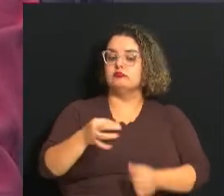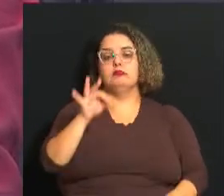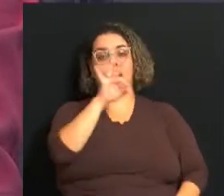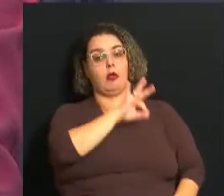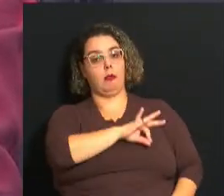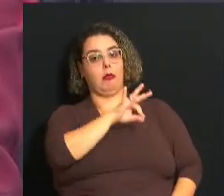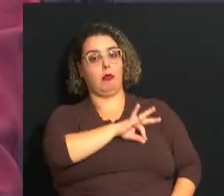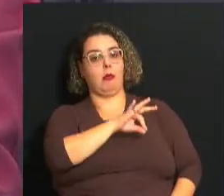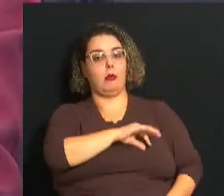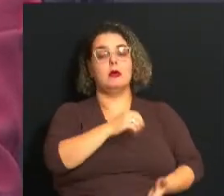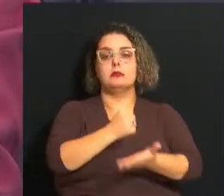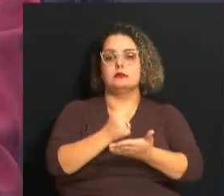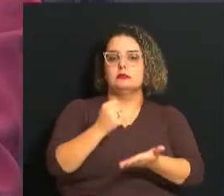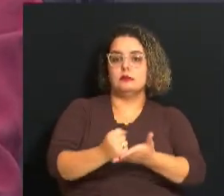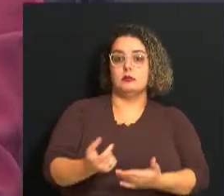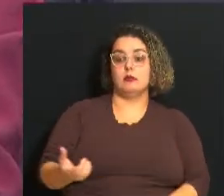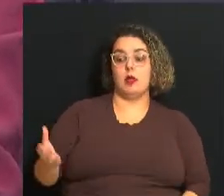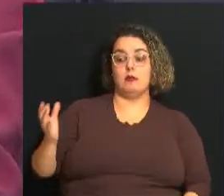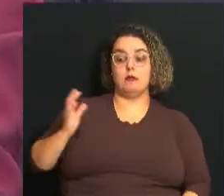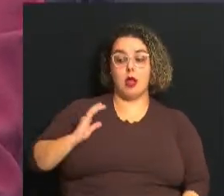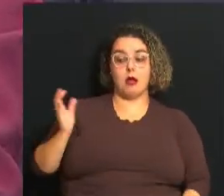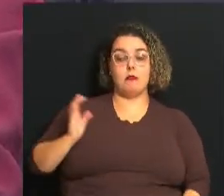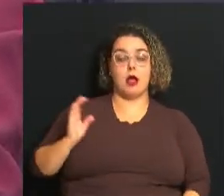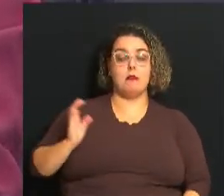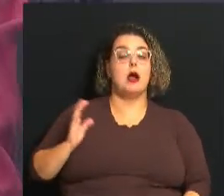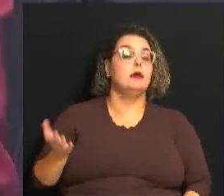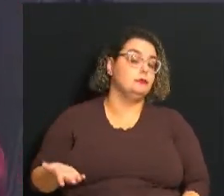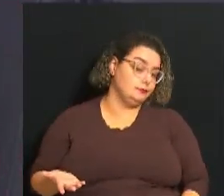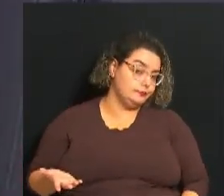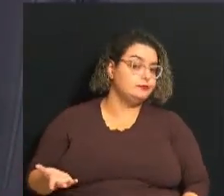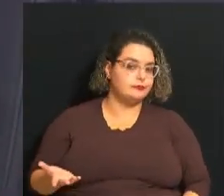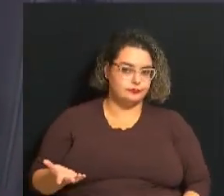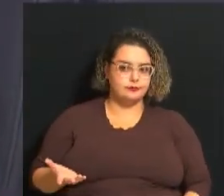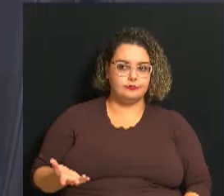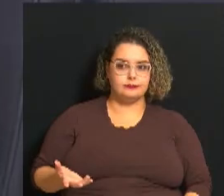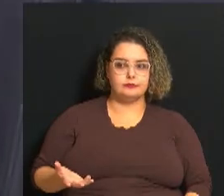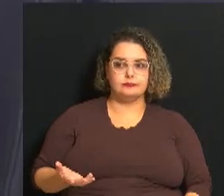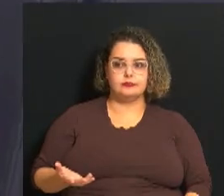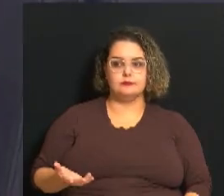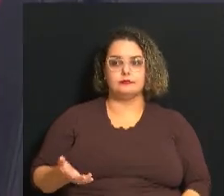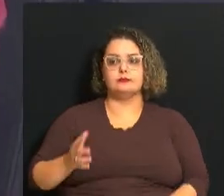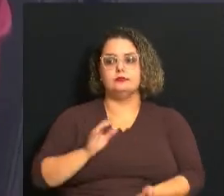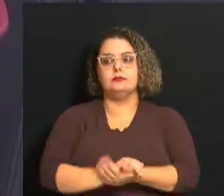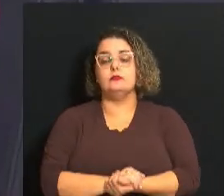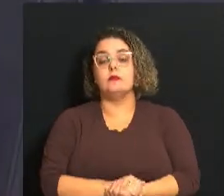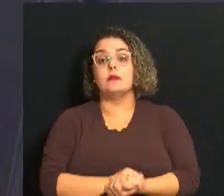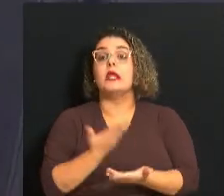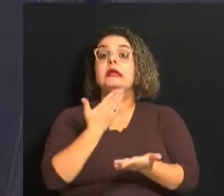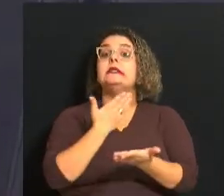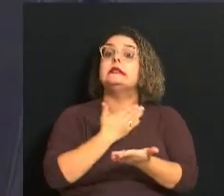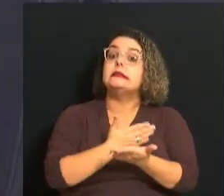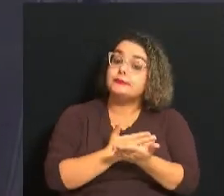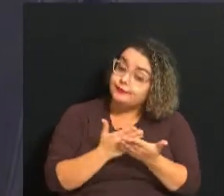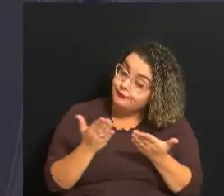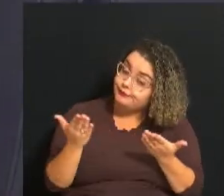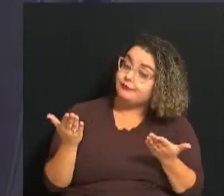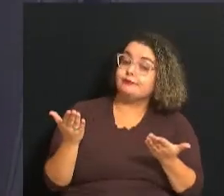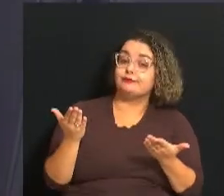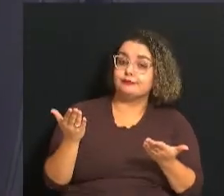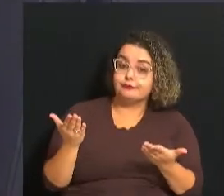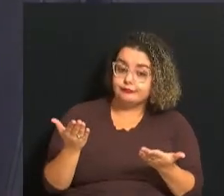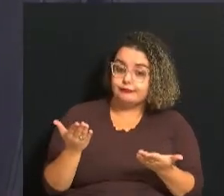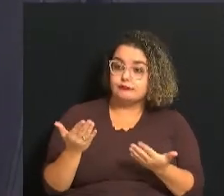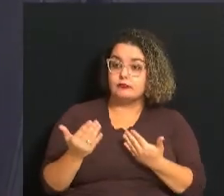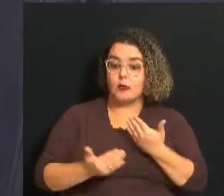contratos é certo o lucro dessas organizações vão ver Oi e aí começa-se a ser implantado os